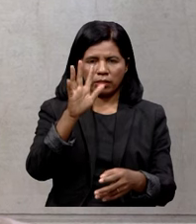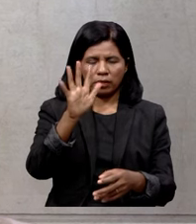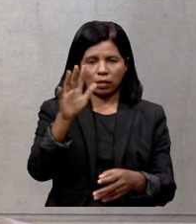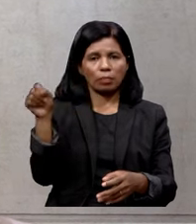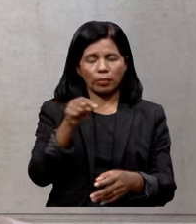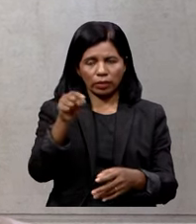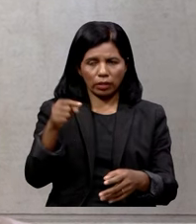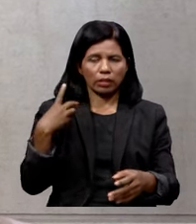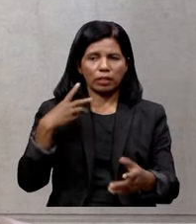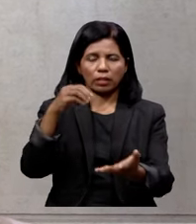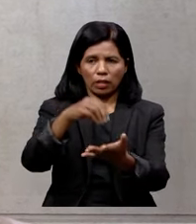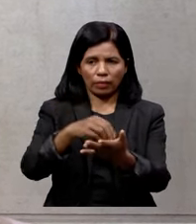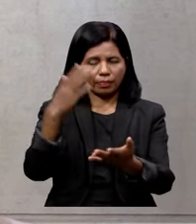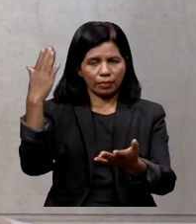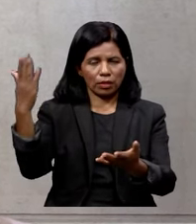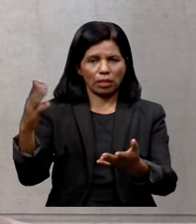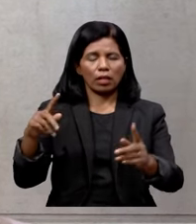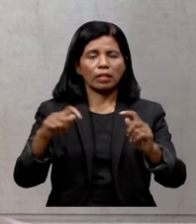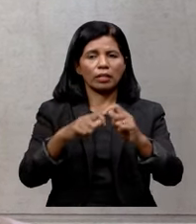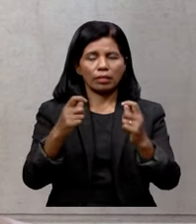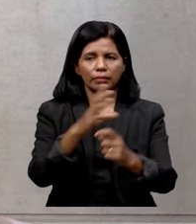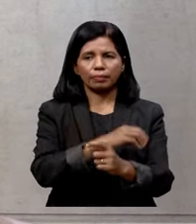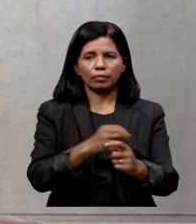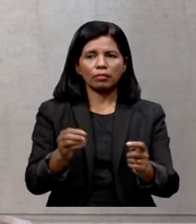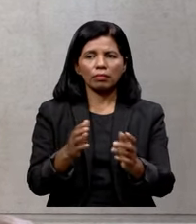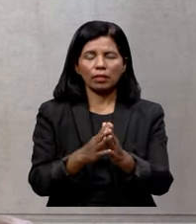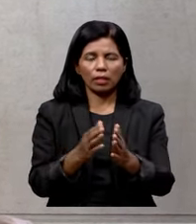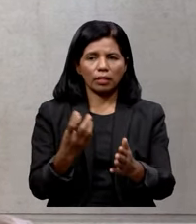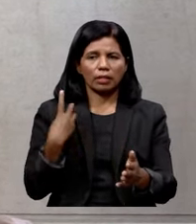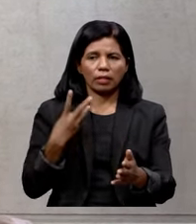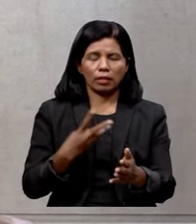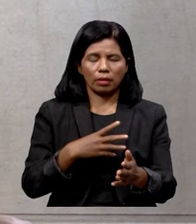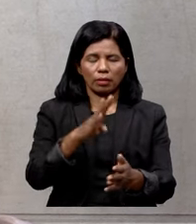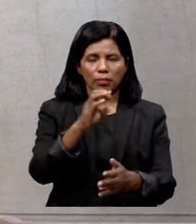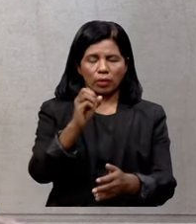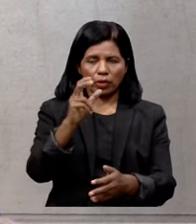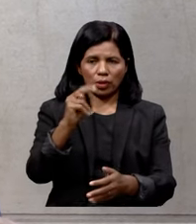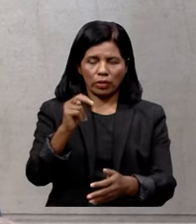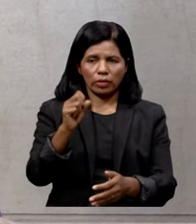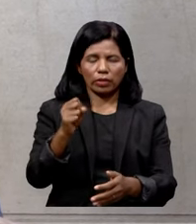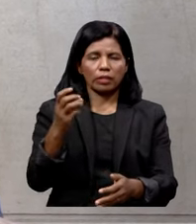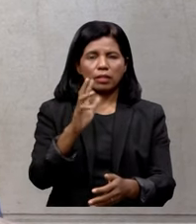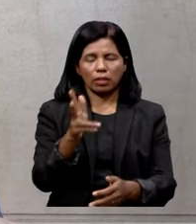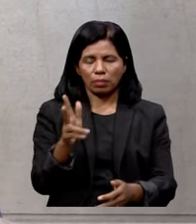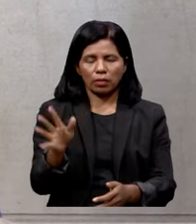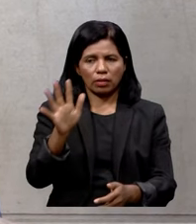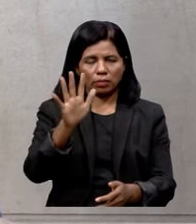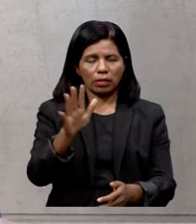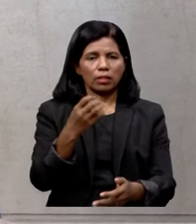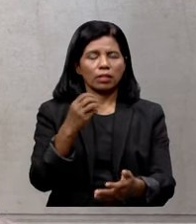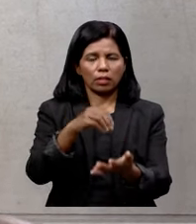65% está investe em títulos, bons, e depois 35% está investe em ações.